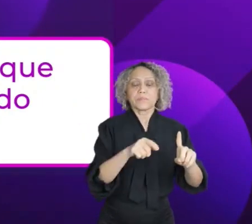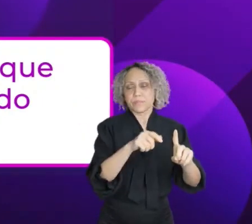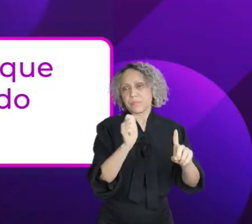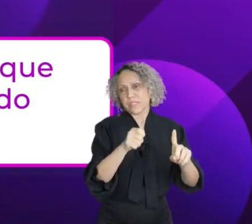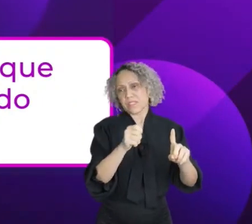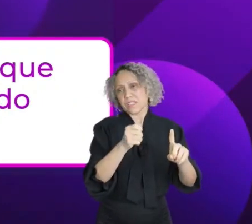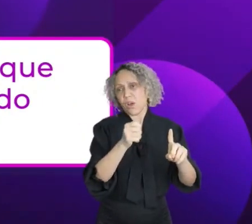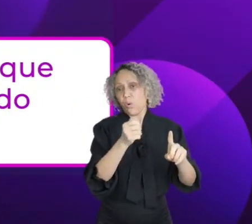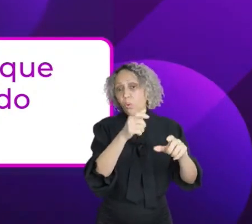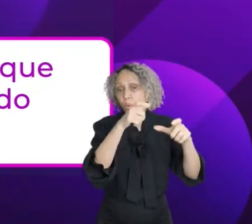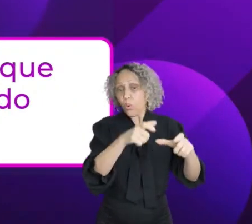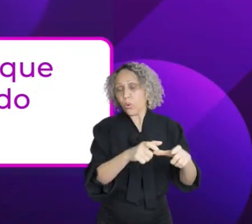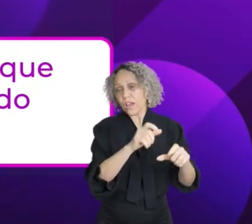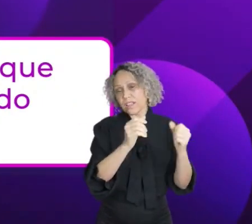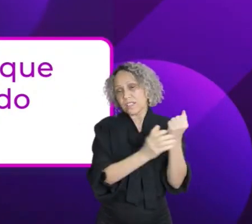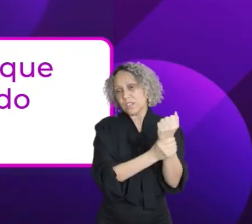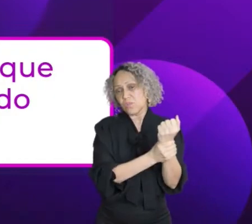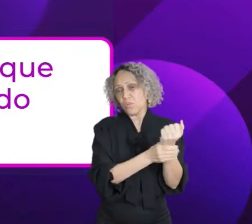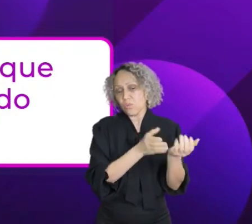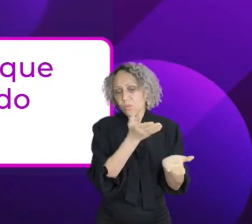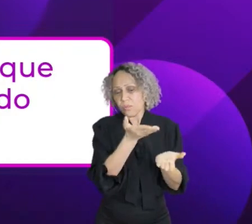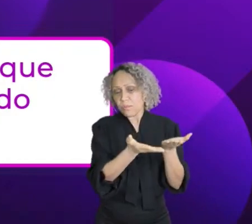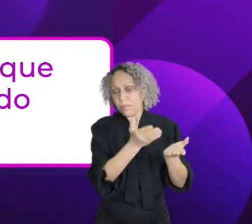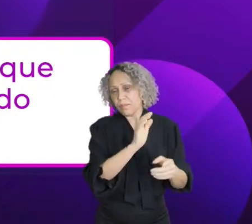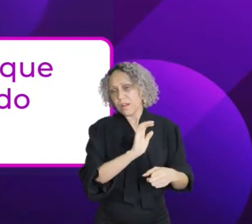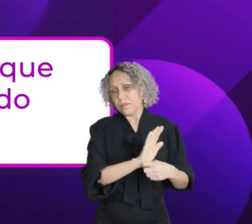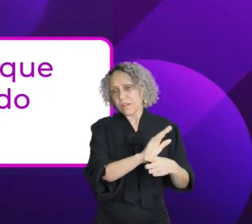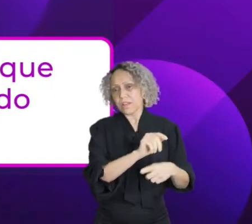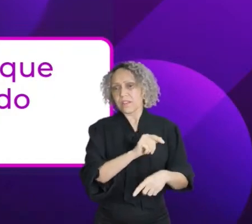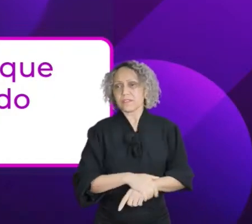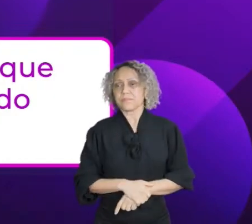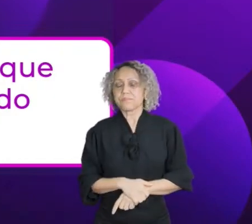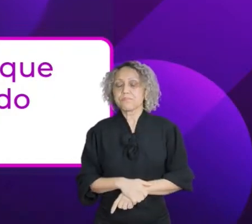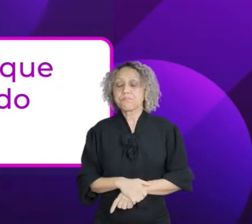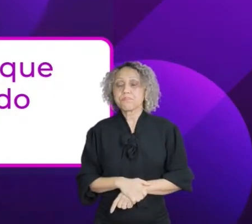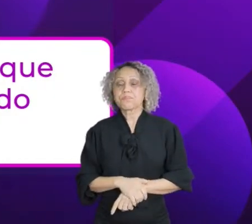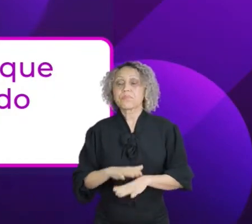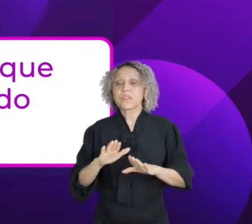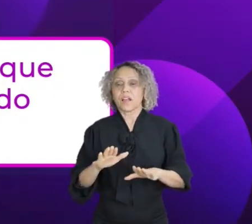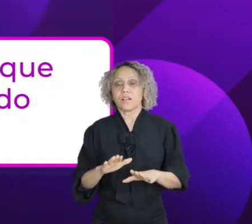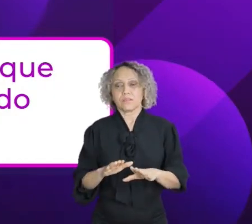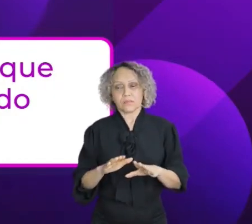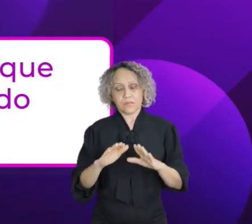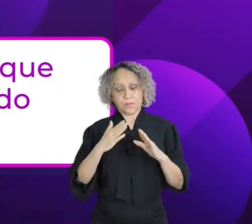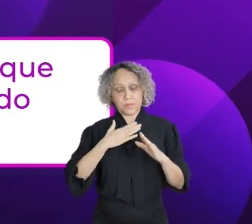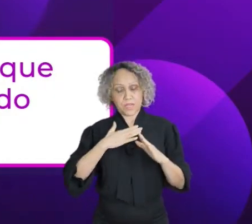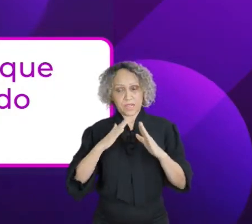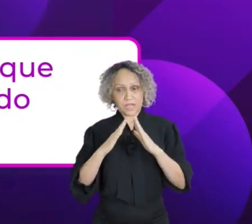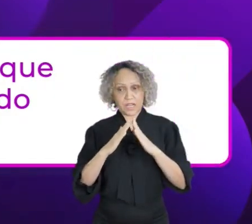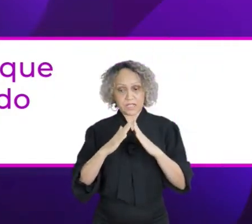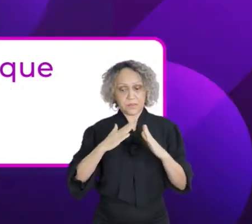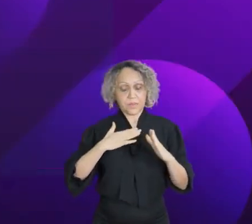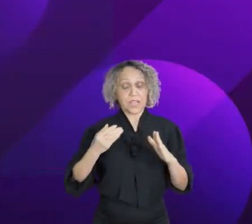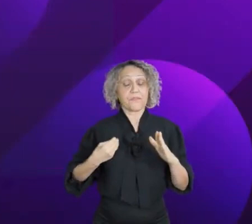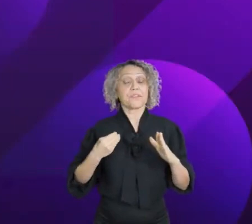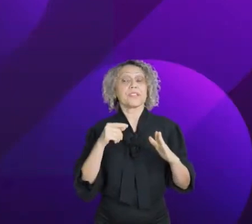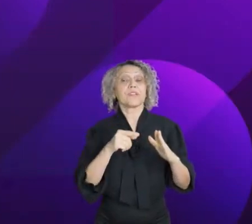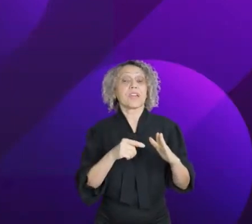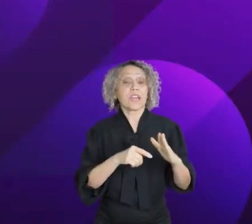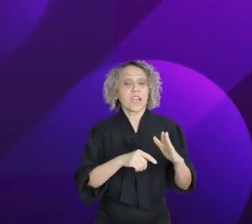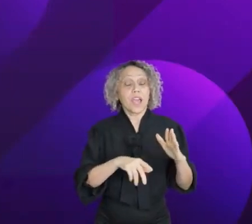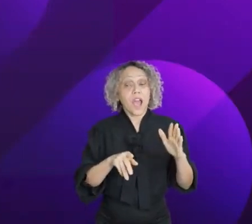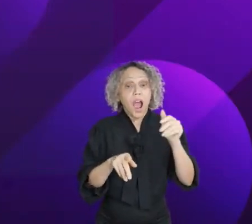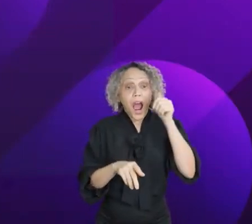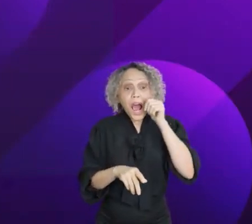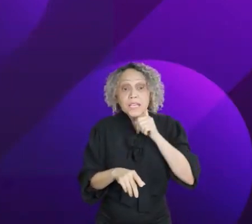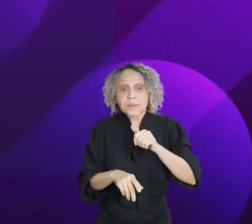contemplando que as mulheres sejam as que vão assinar o documento de posse das suas casas.